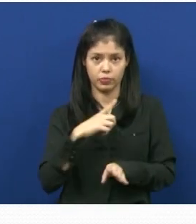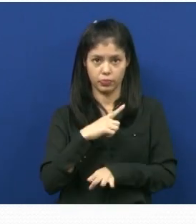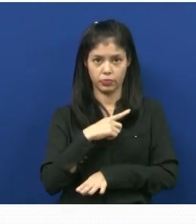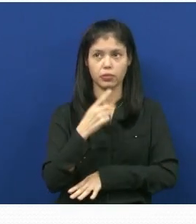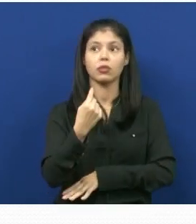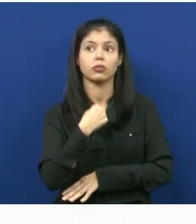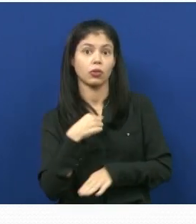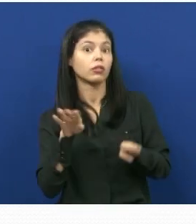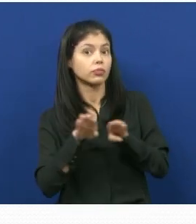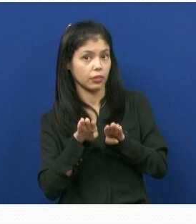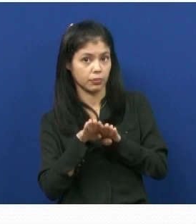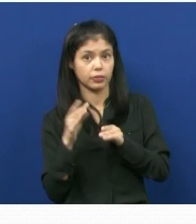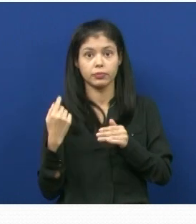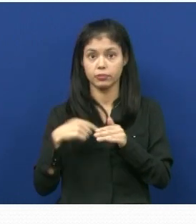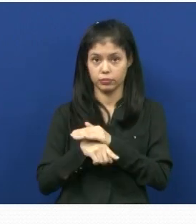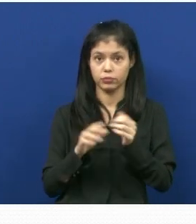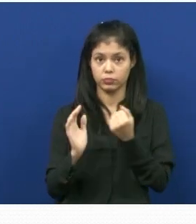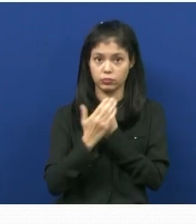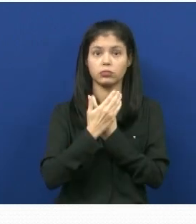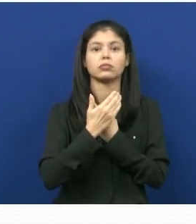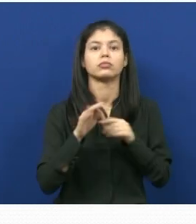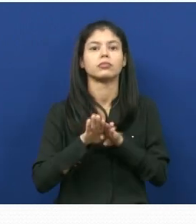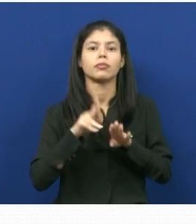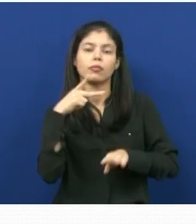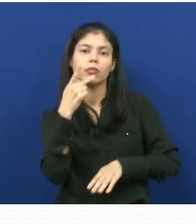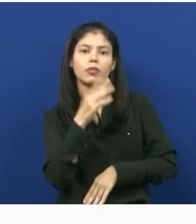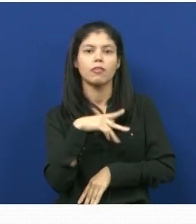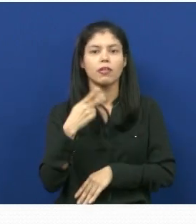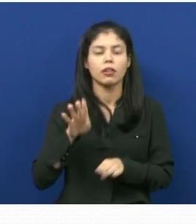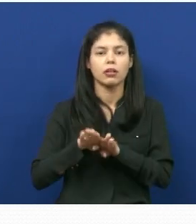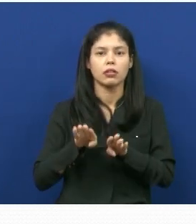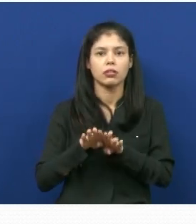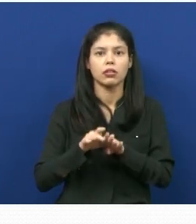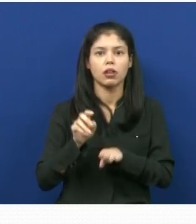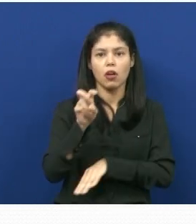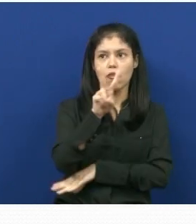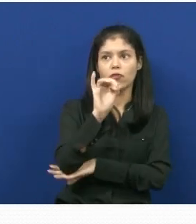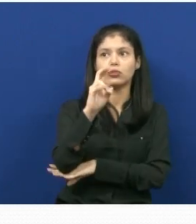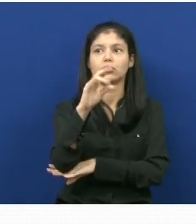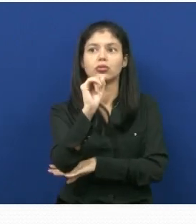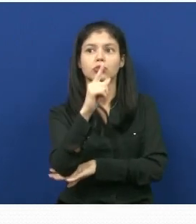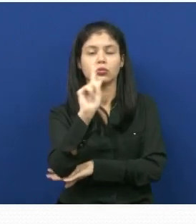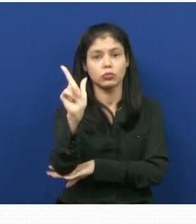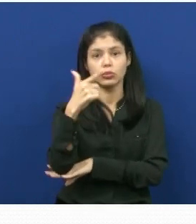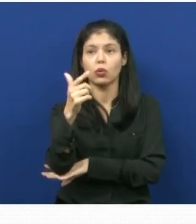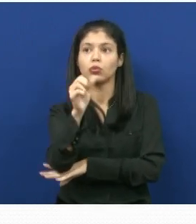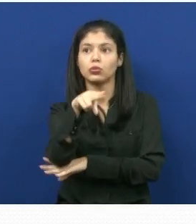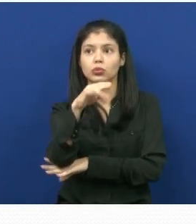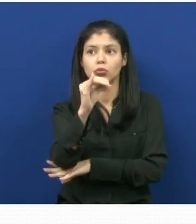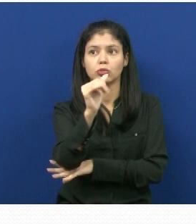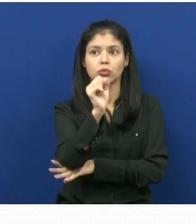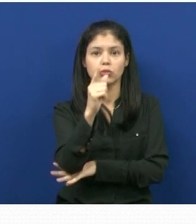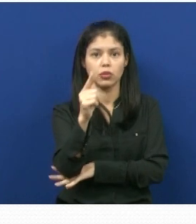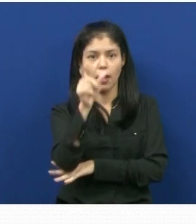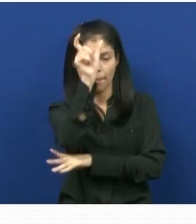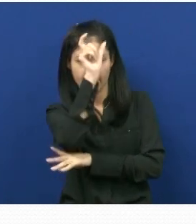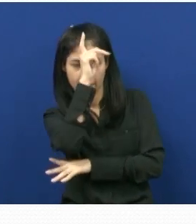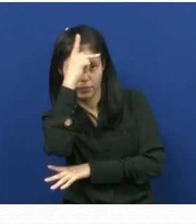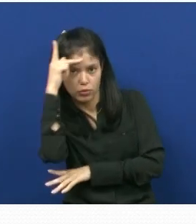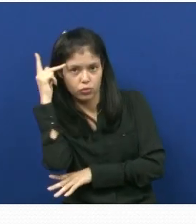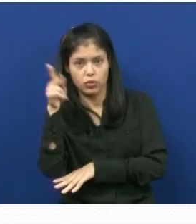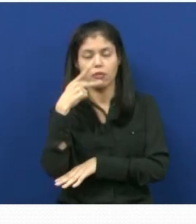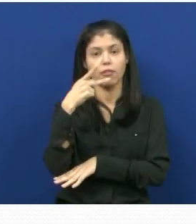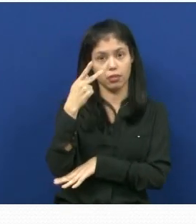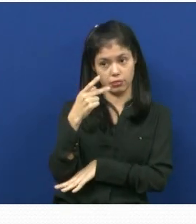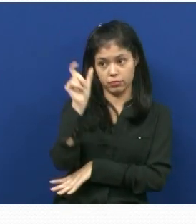yo também estou incluído. Quando falo vosotros ou vosotras, a pessoa que me refiro, ou melhor, as pessoas às